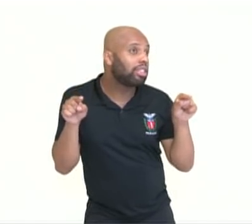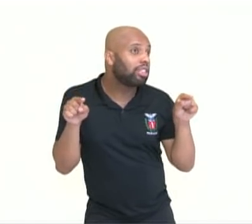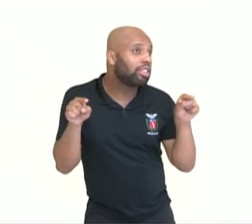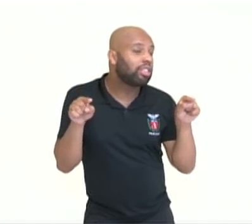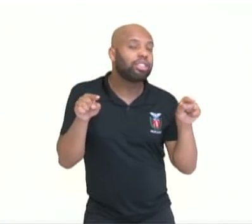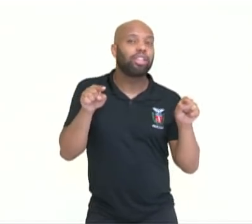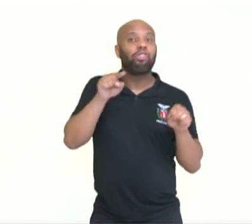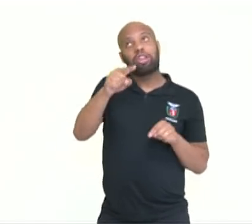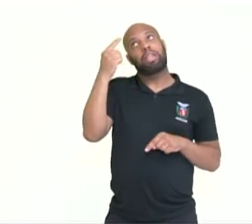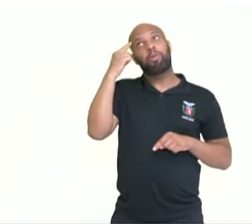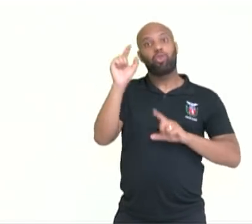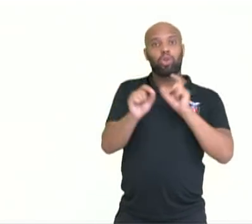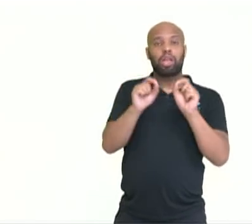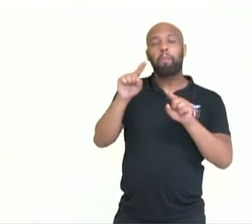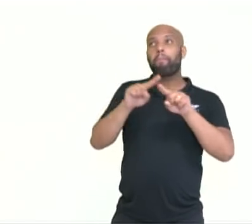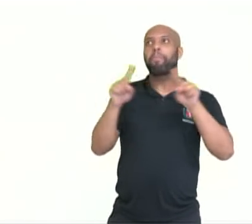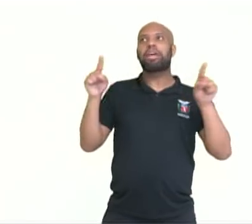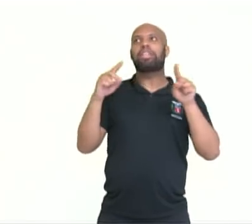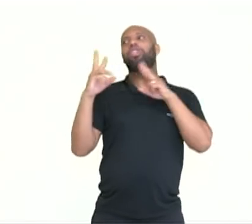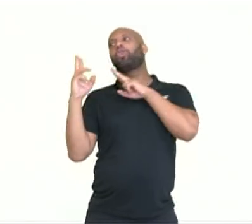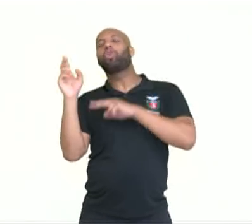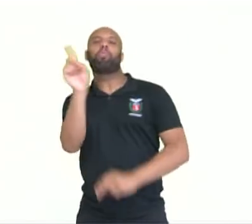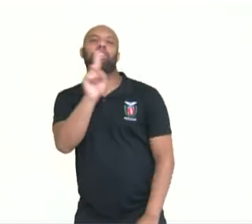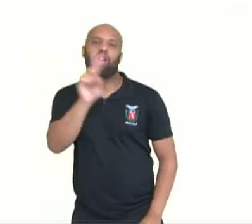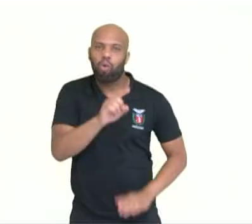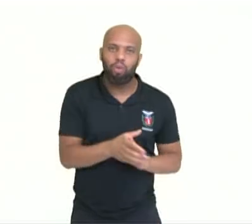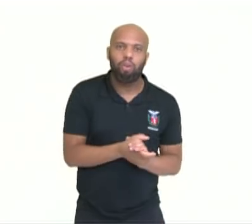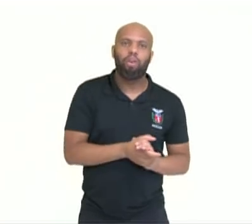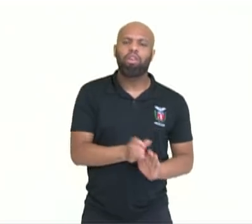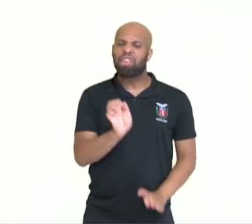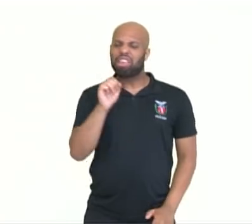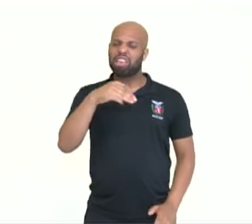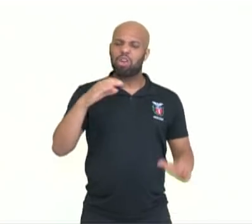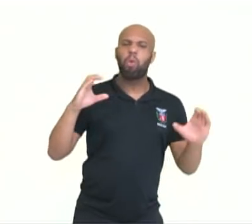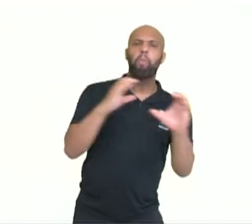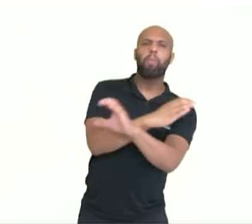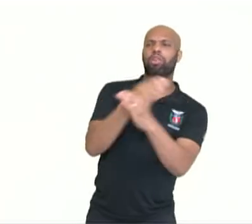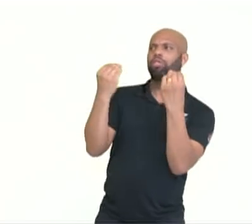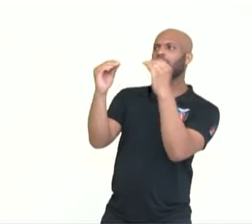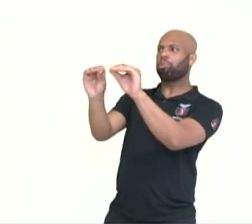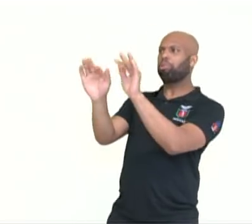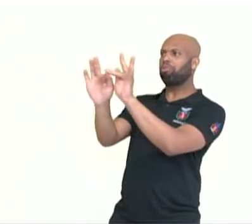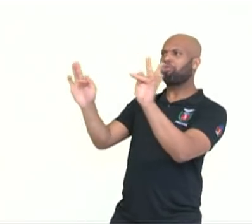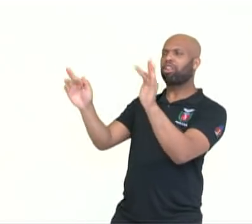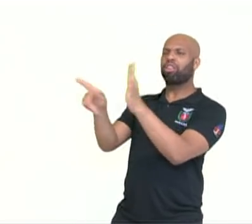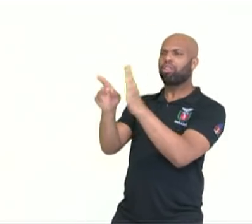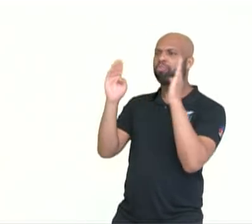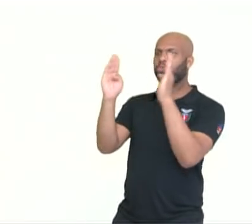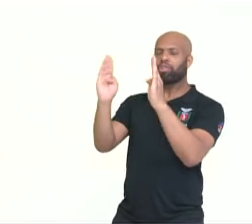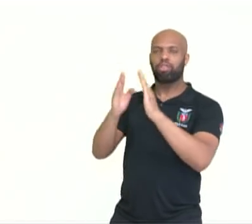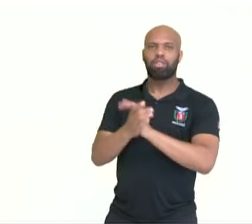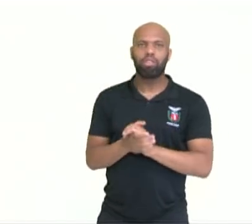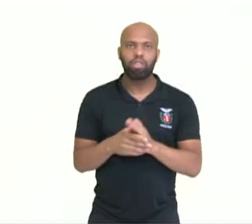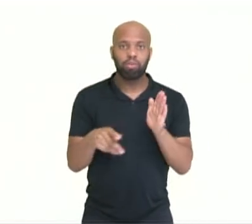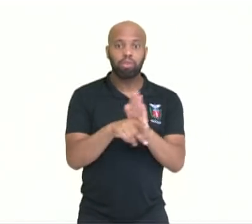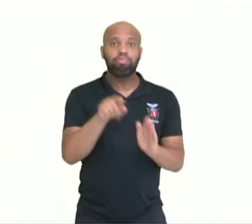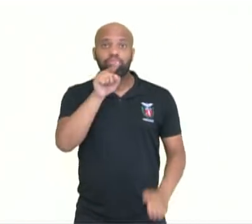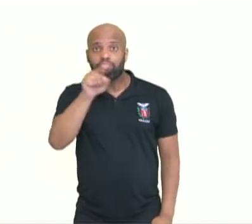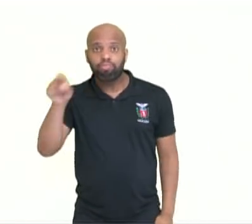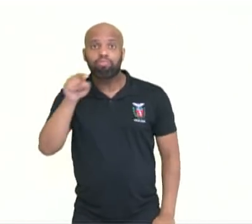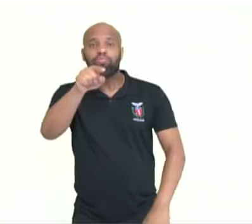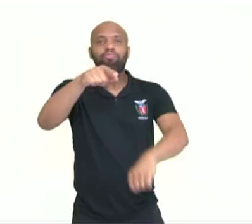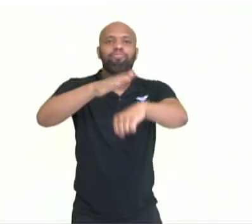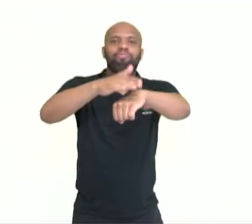não dormi. Então, quem é que completou o sentido desse período com as reticências?